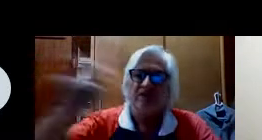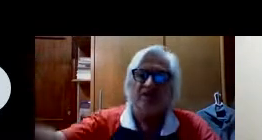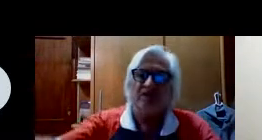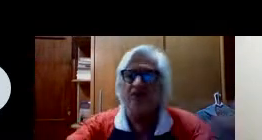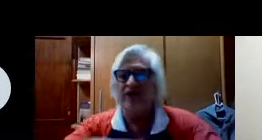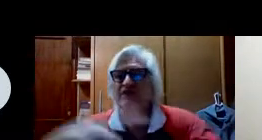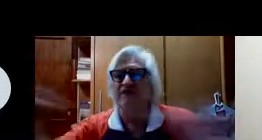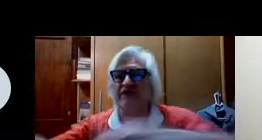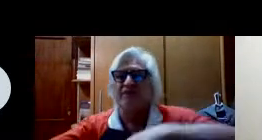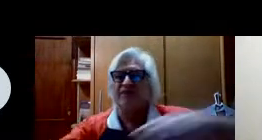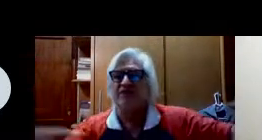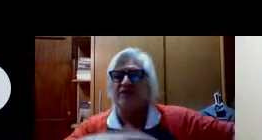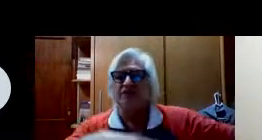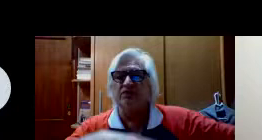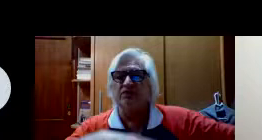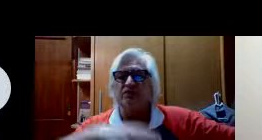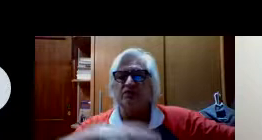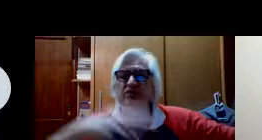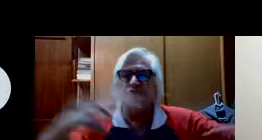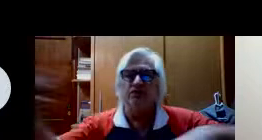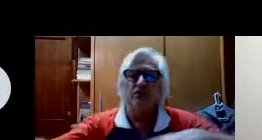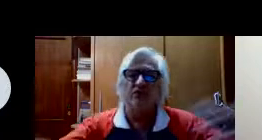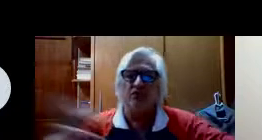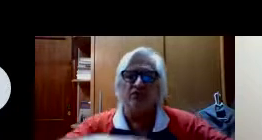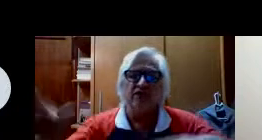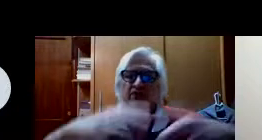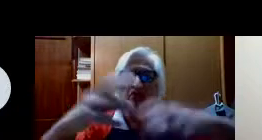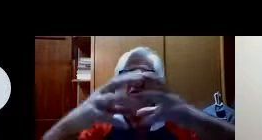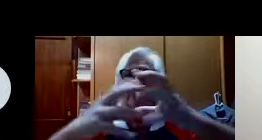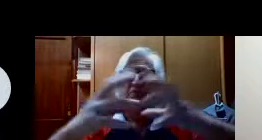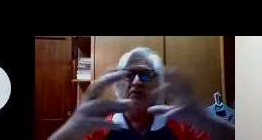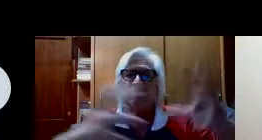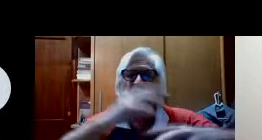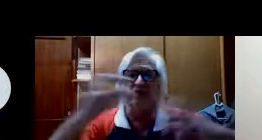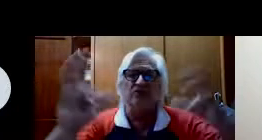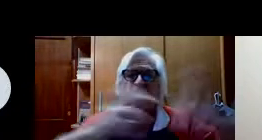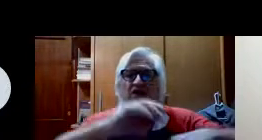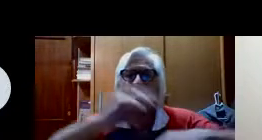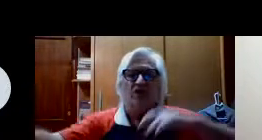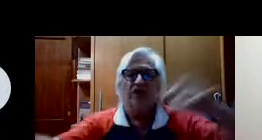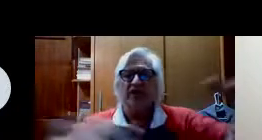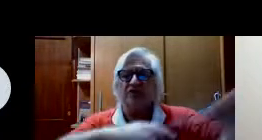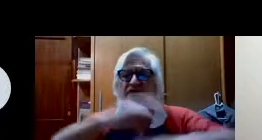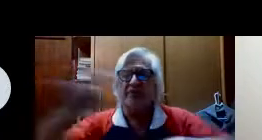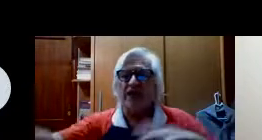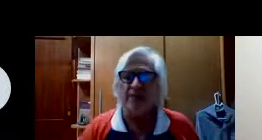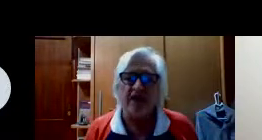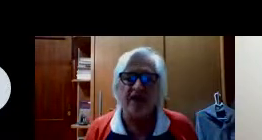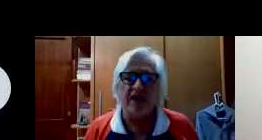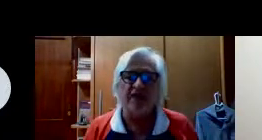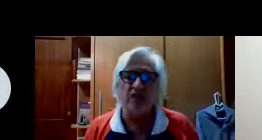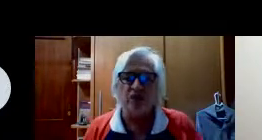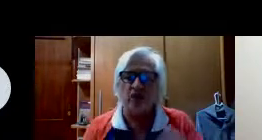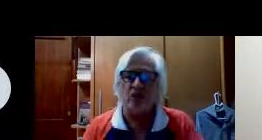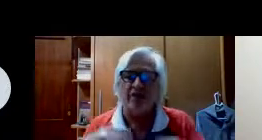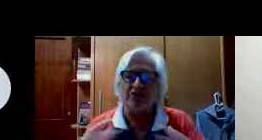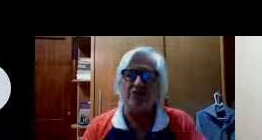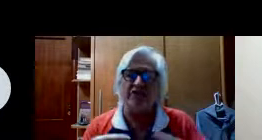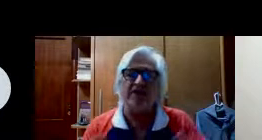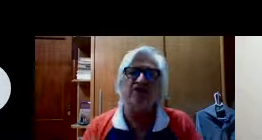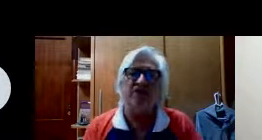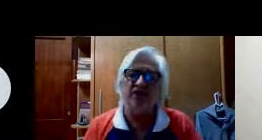bobeira. Então, o elétron fica passeando de um núcleo para outro, né? Aquele núcleo que tem lá os prótons e nêutrons, o elétron vai para lá e vai para cá.